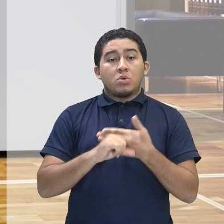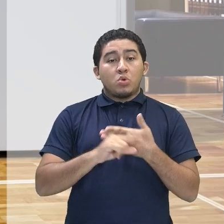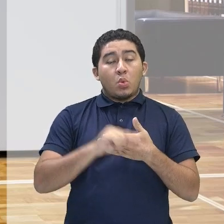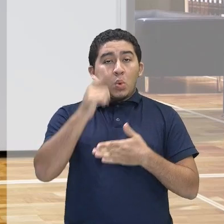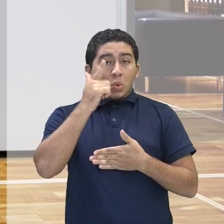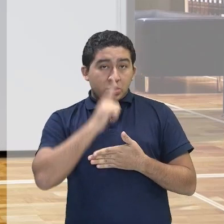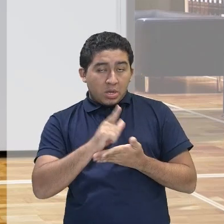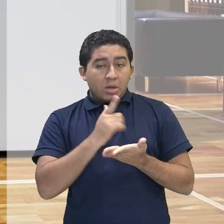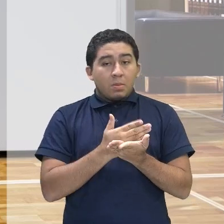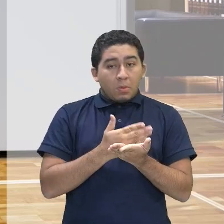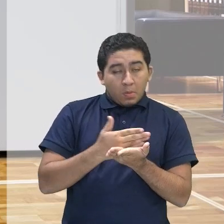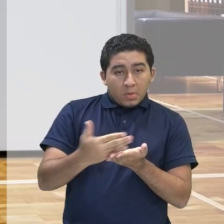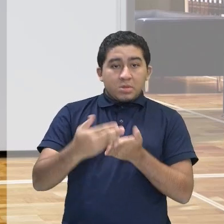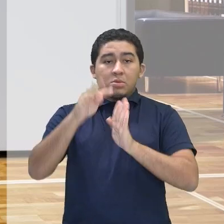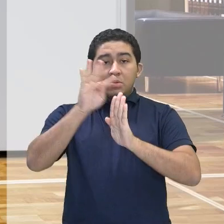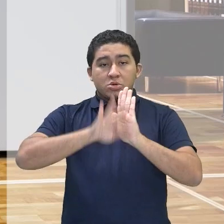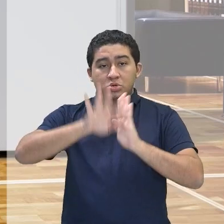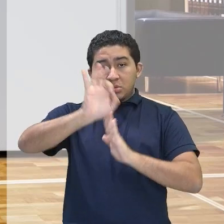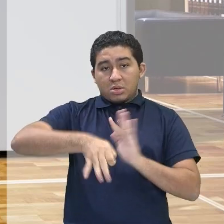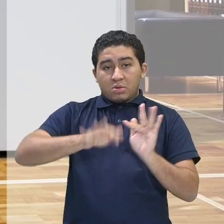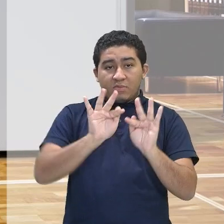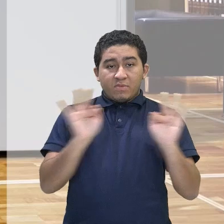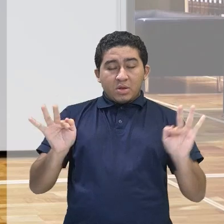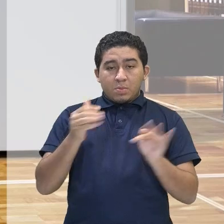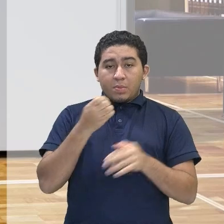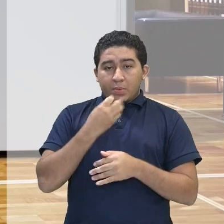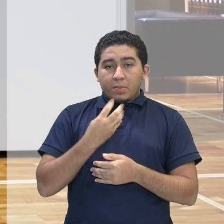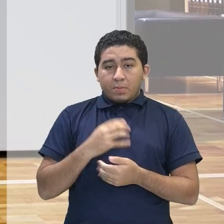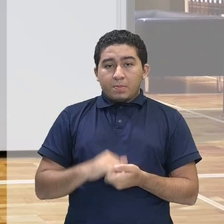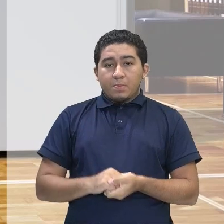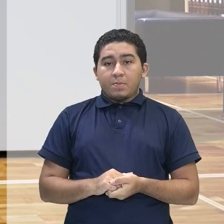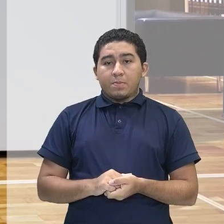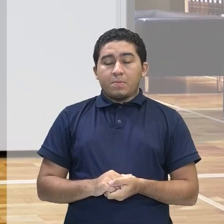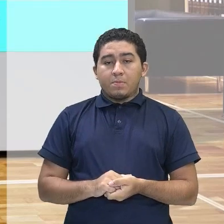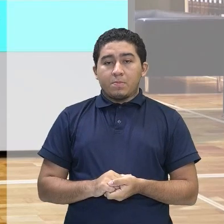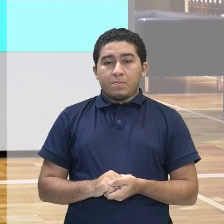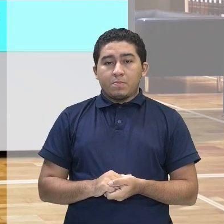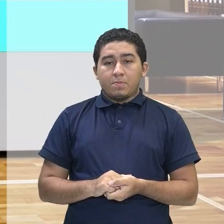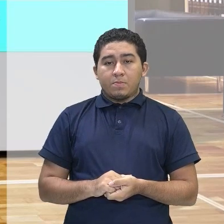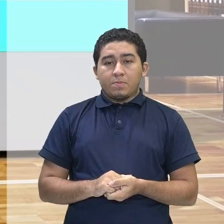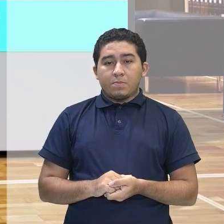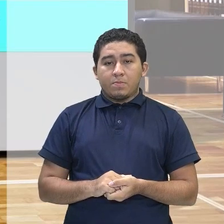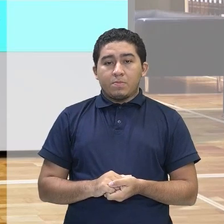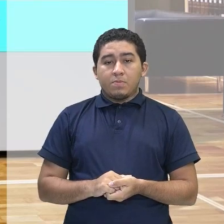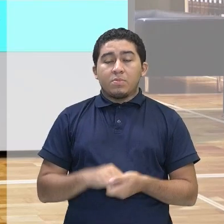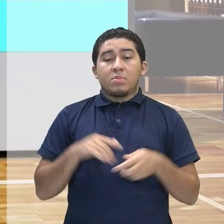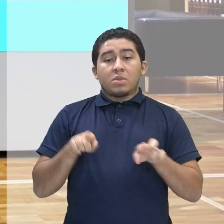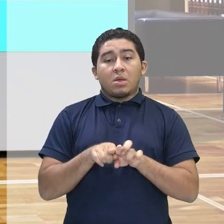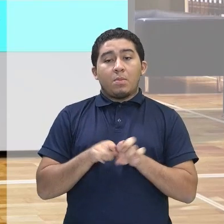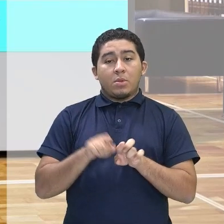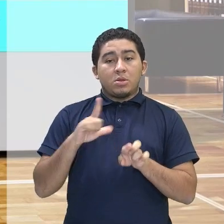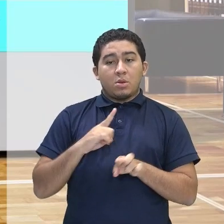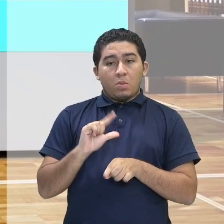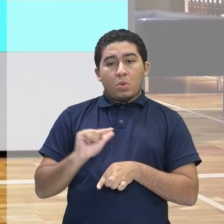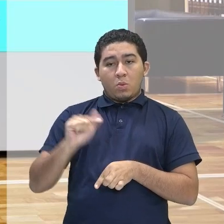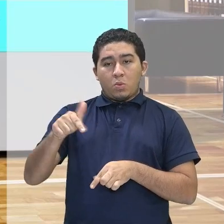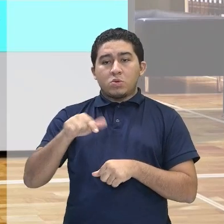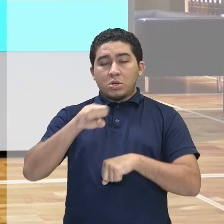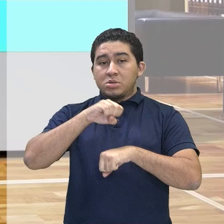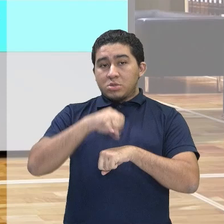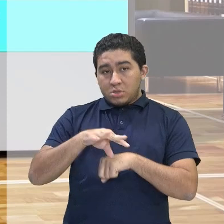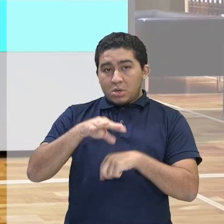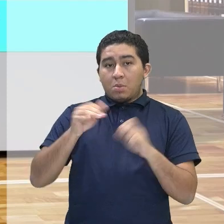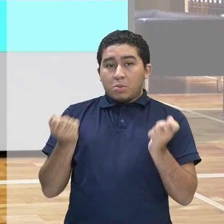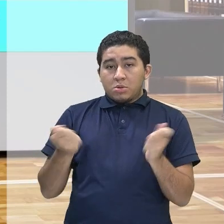tópico frasal. Então, é interessante você dar uma olhada também. Vimos ainda uma outra dica que a gente pode observar, que